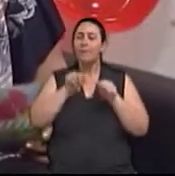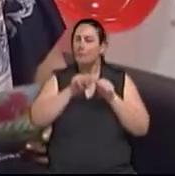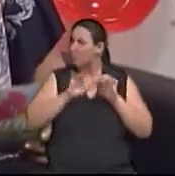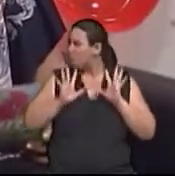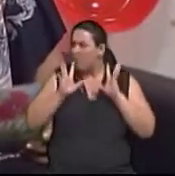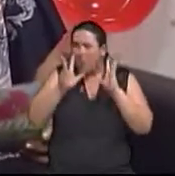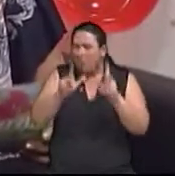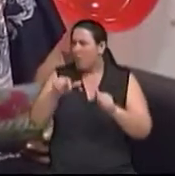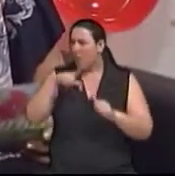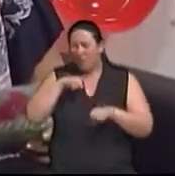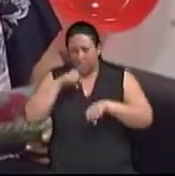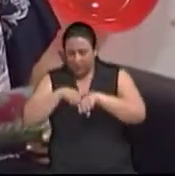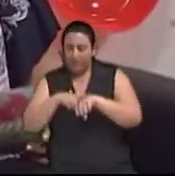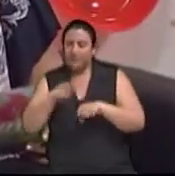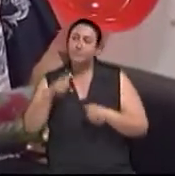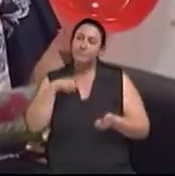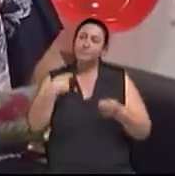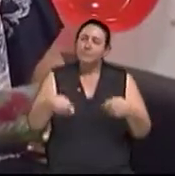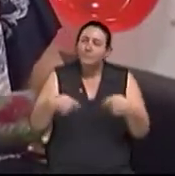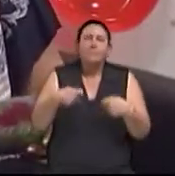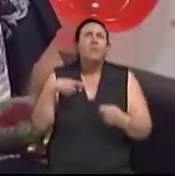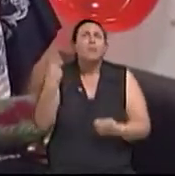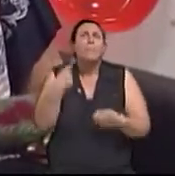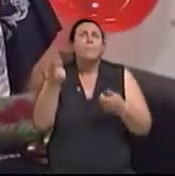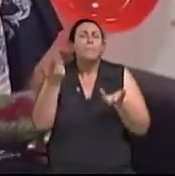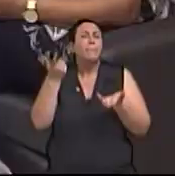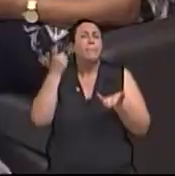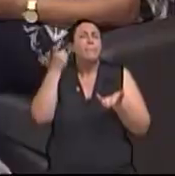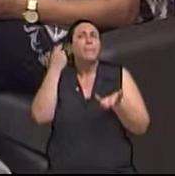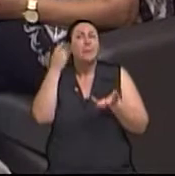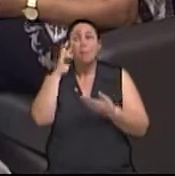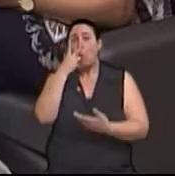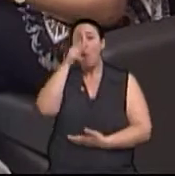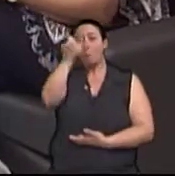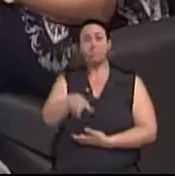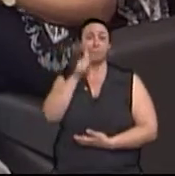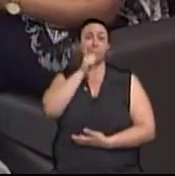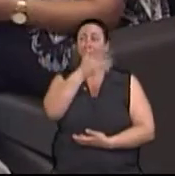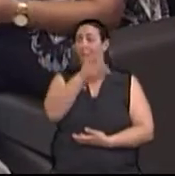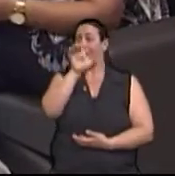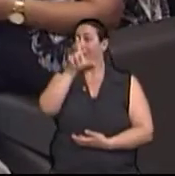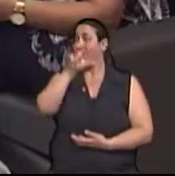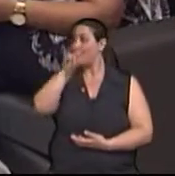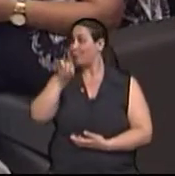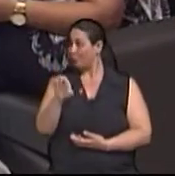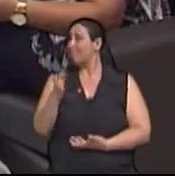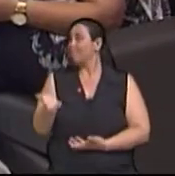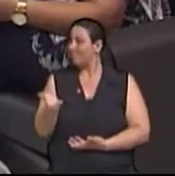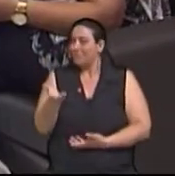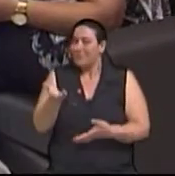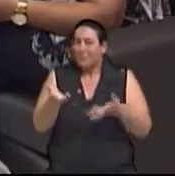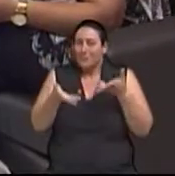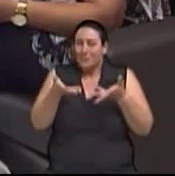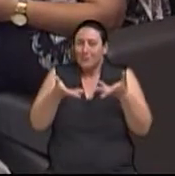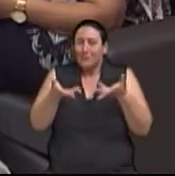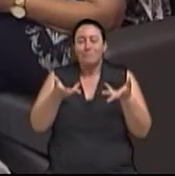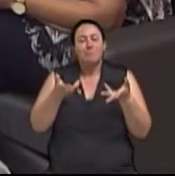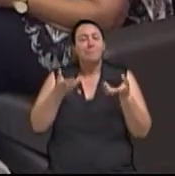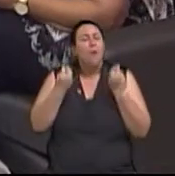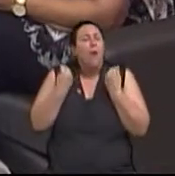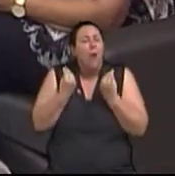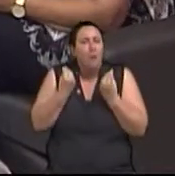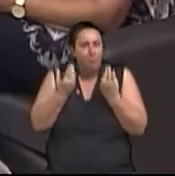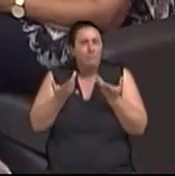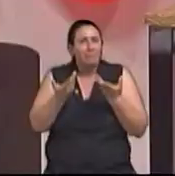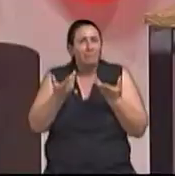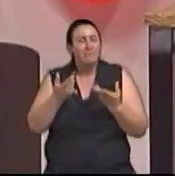vamos ter momentos na vida que a gente vai precisar de uma de uma doutora com uma doutora Cleide para me ajudar a enxergar o que eu não tô enxergando é trabalhar